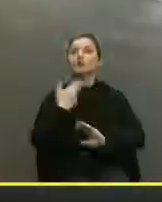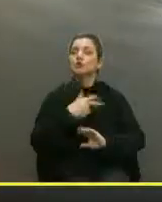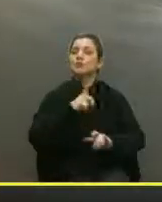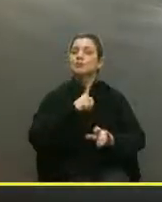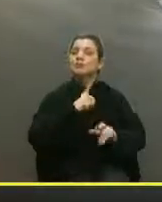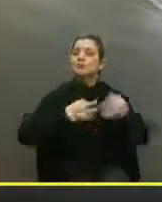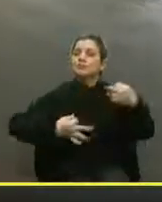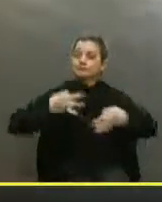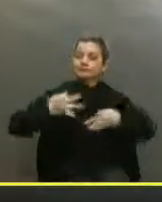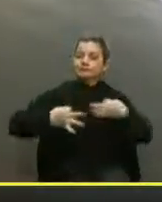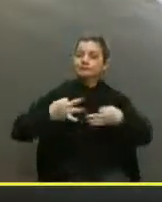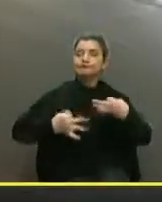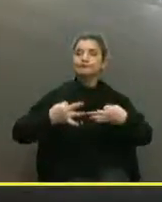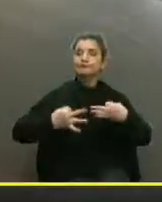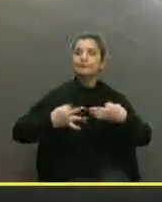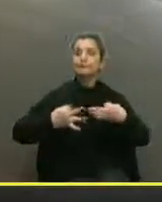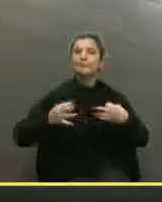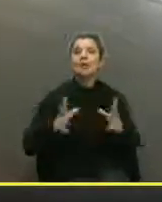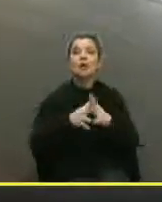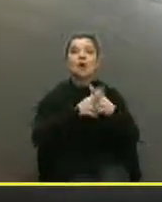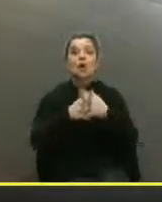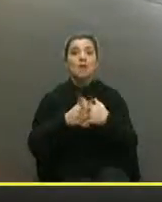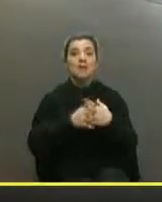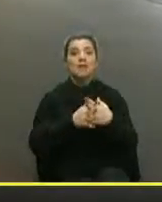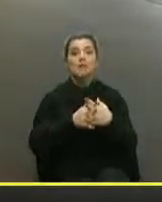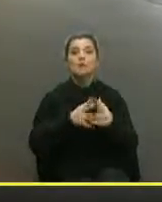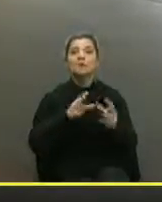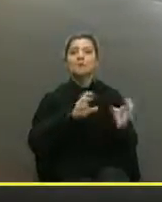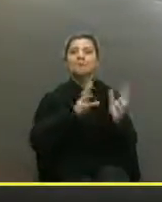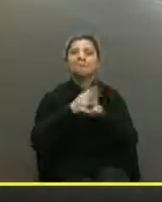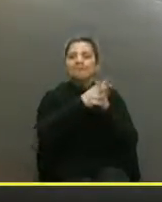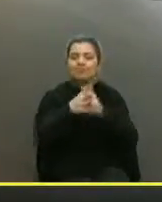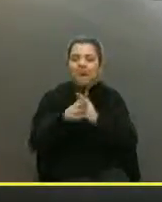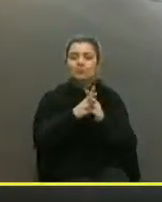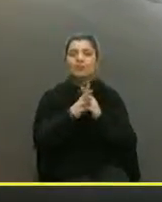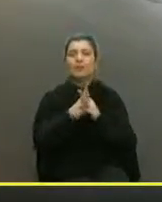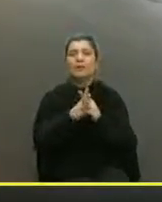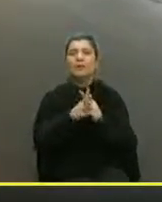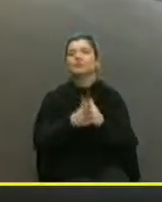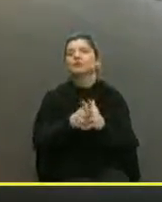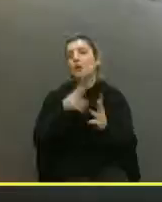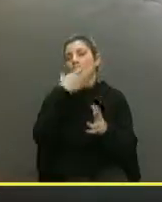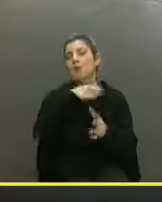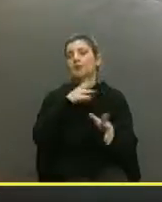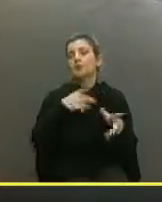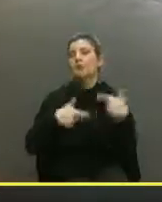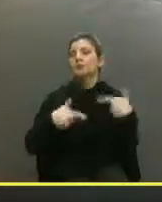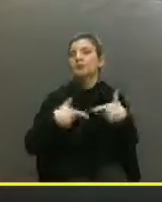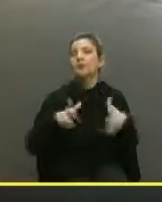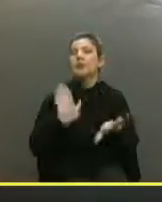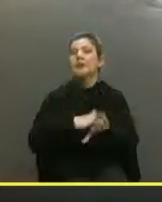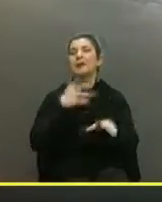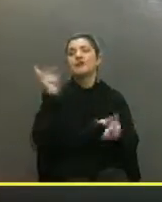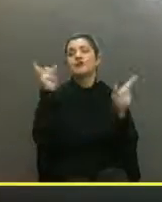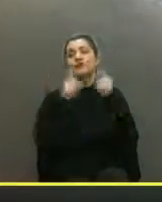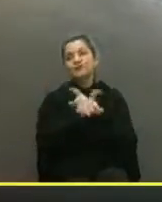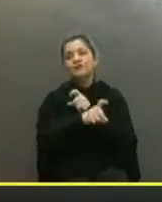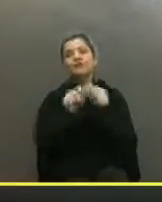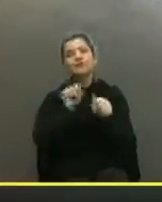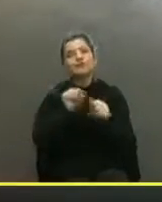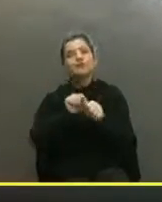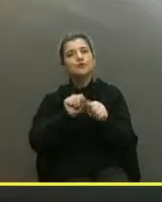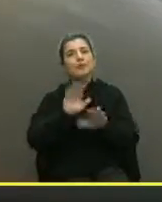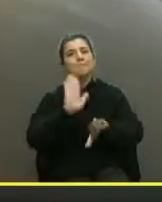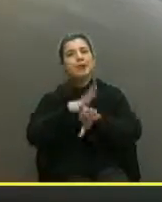ordenamento jurídico absolutamente complexo e desorganizado e esse talvez tenha sido o trabalho mais difícil nesse nesse primeiro momento de